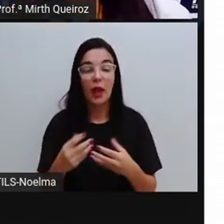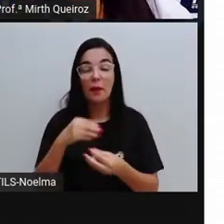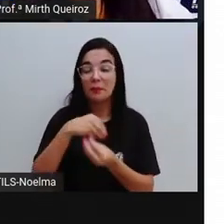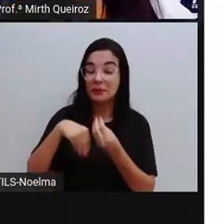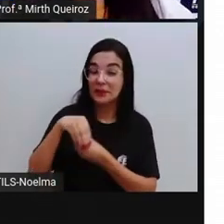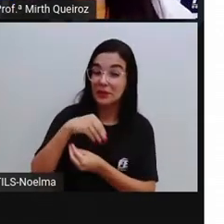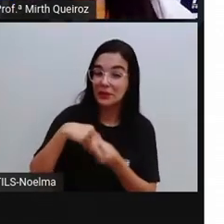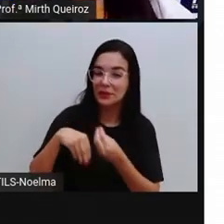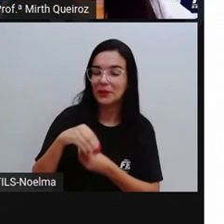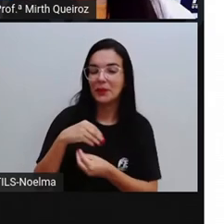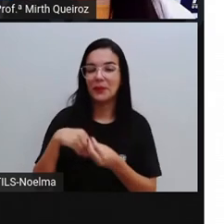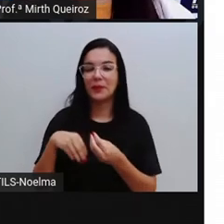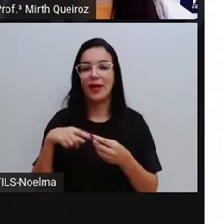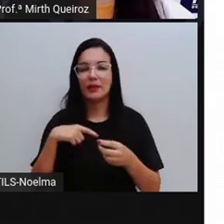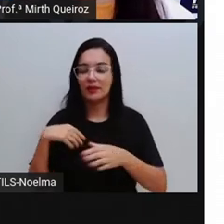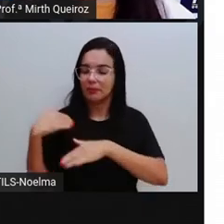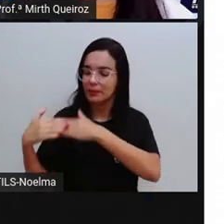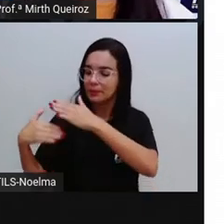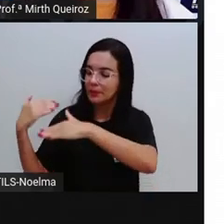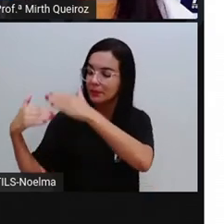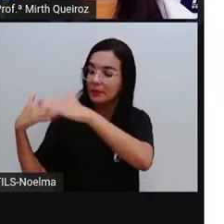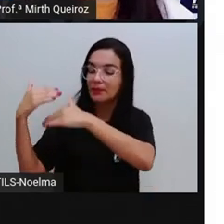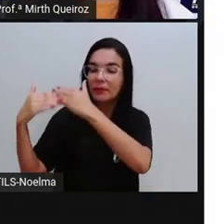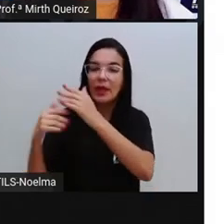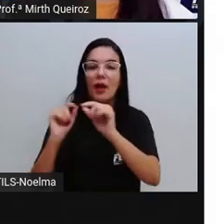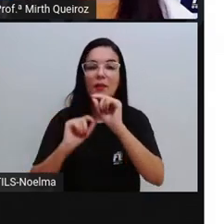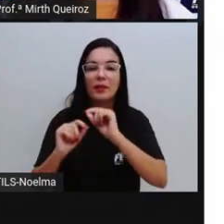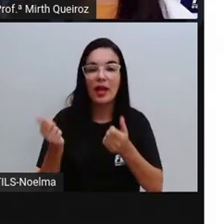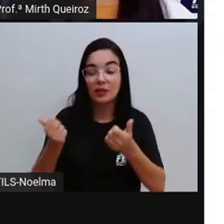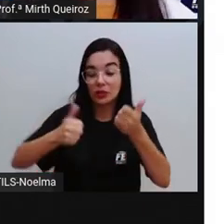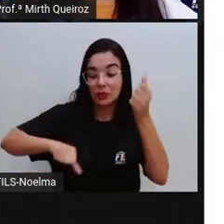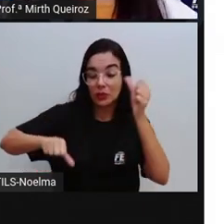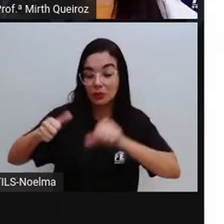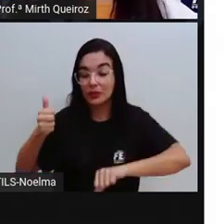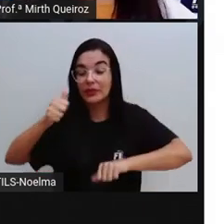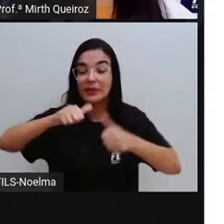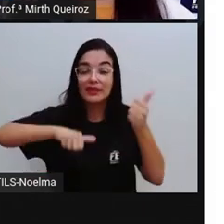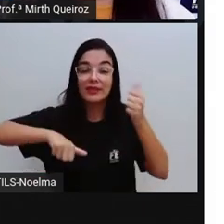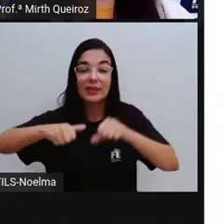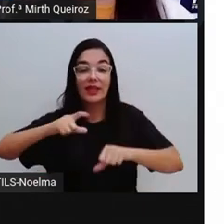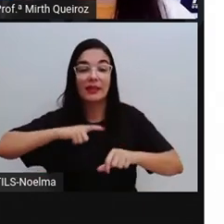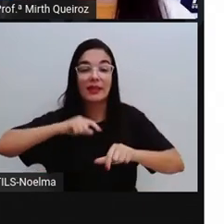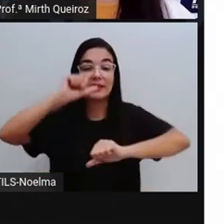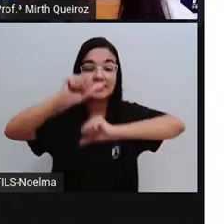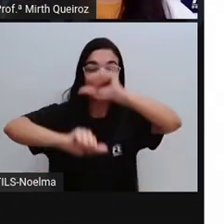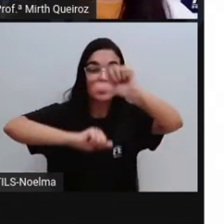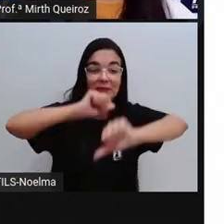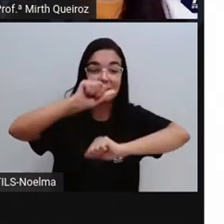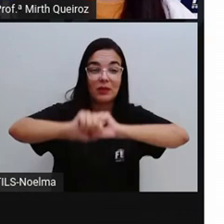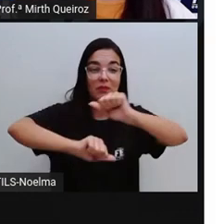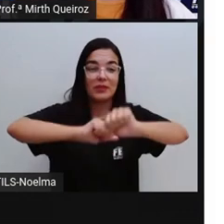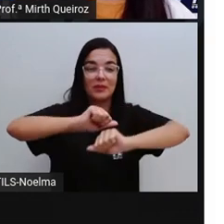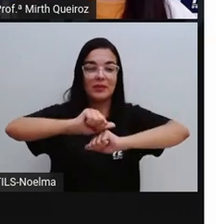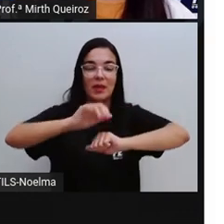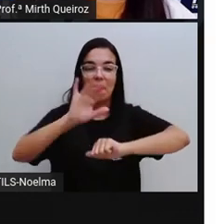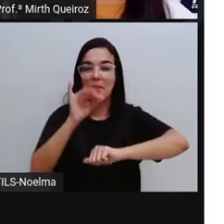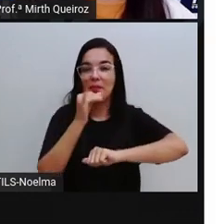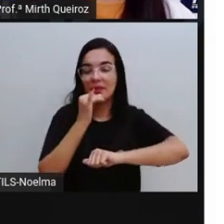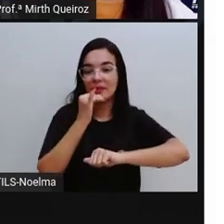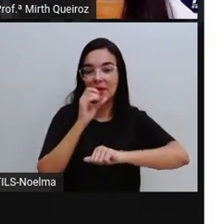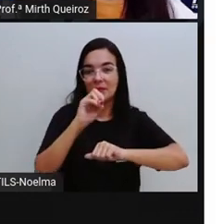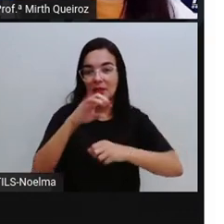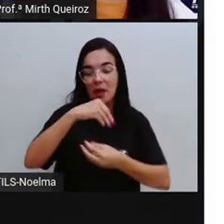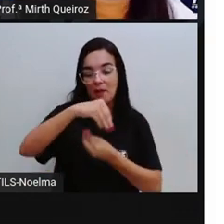né, através desse processo aí, as substâncias elas vão sofrendo transformações, né? Por exemplo, se eu misturar